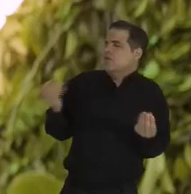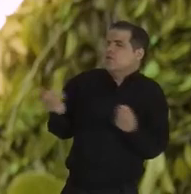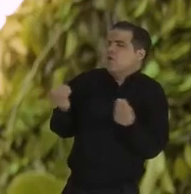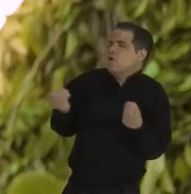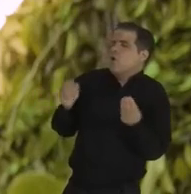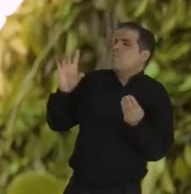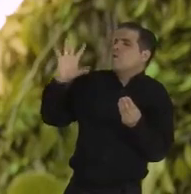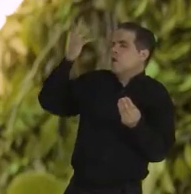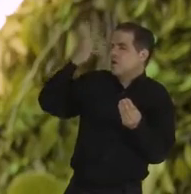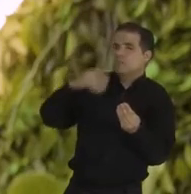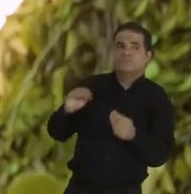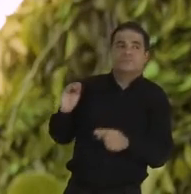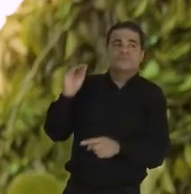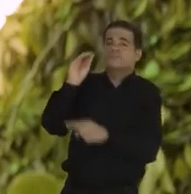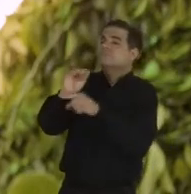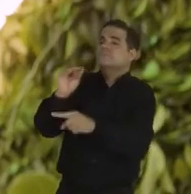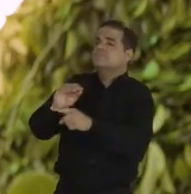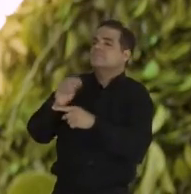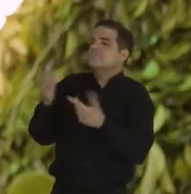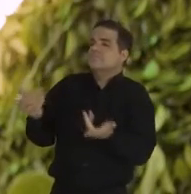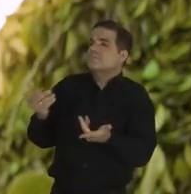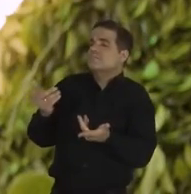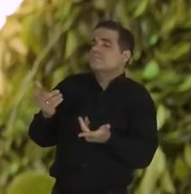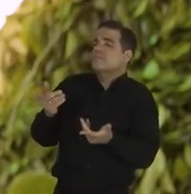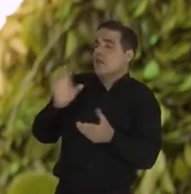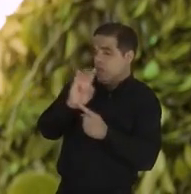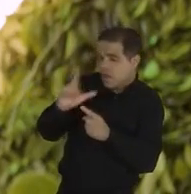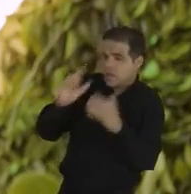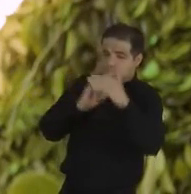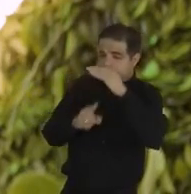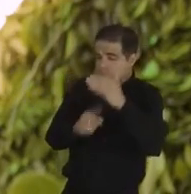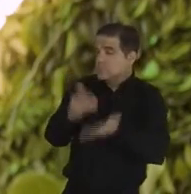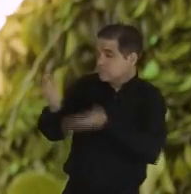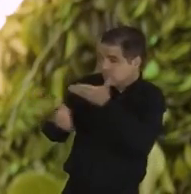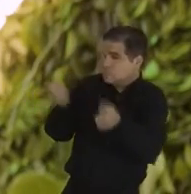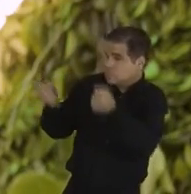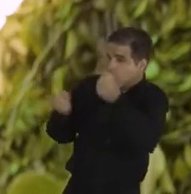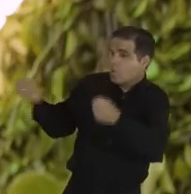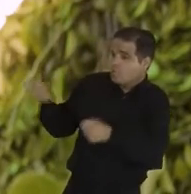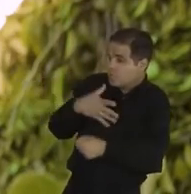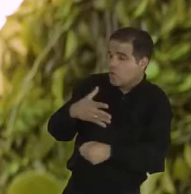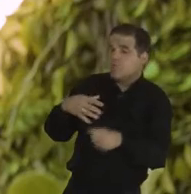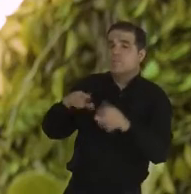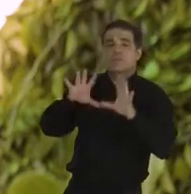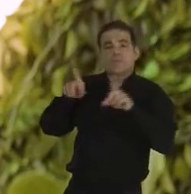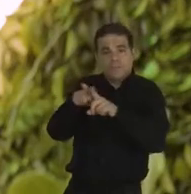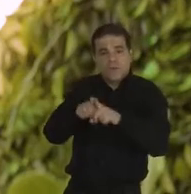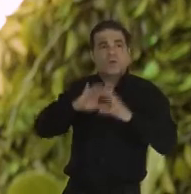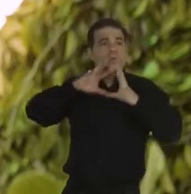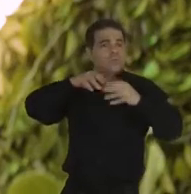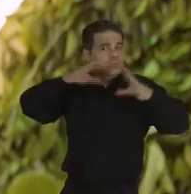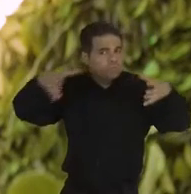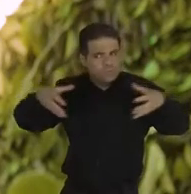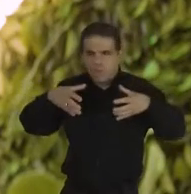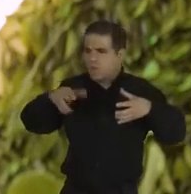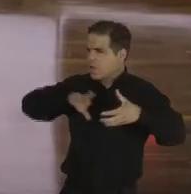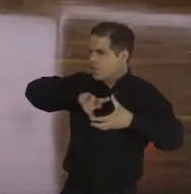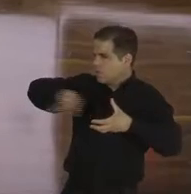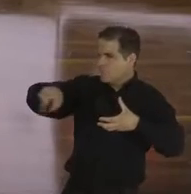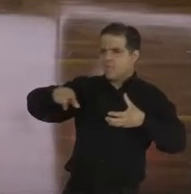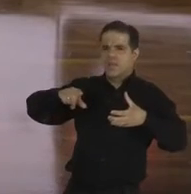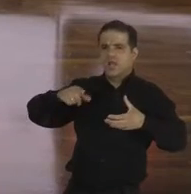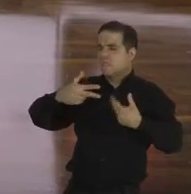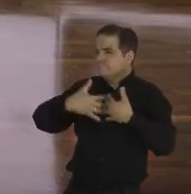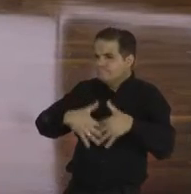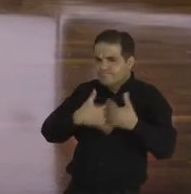como fica a questão da assistência ao cliente que tá lidando não só com um veículo novo mas com toda uma categoria nova de veículos